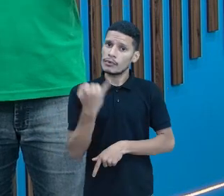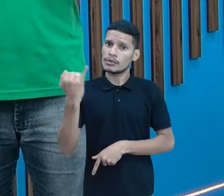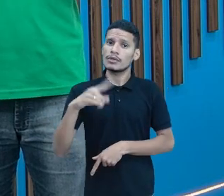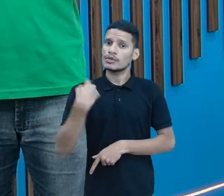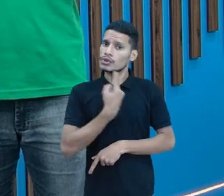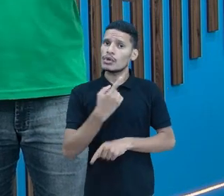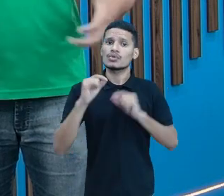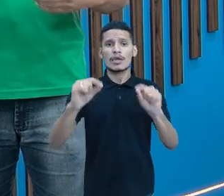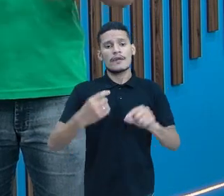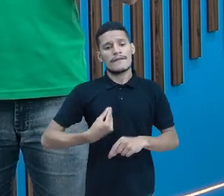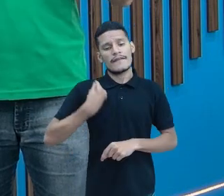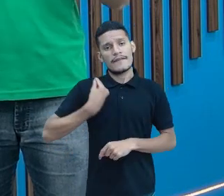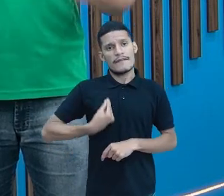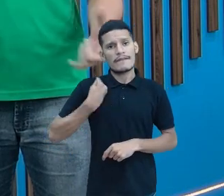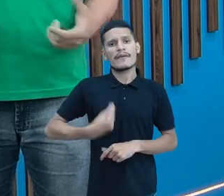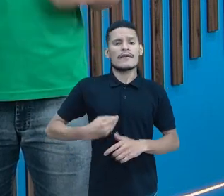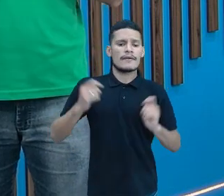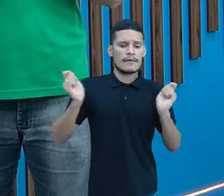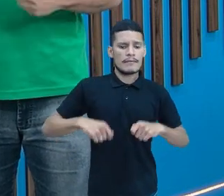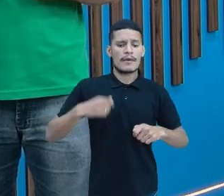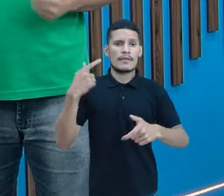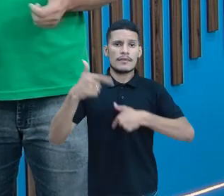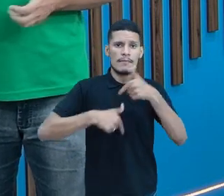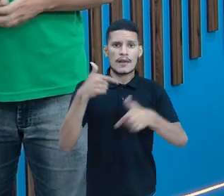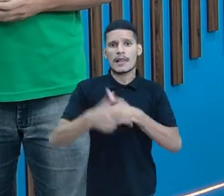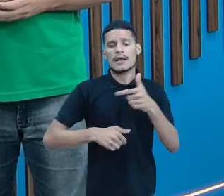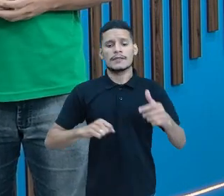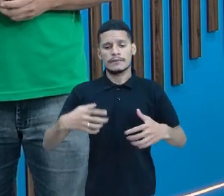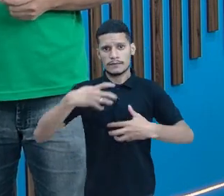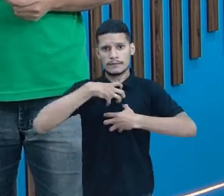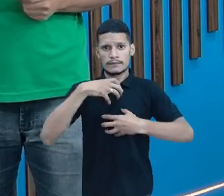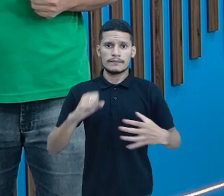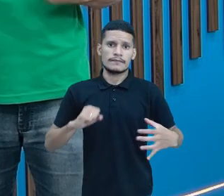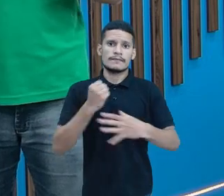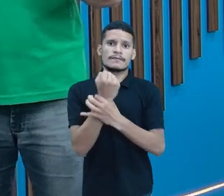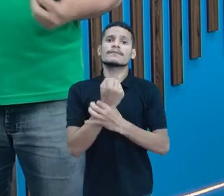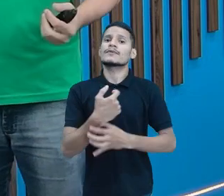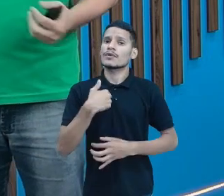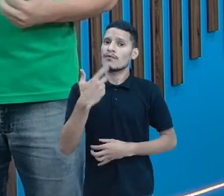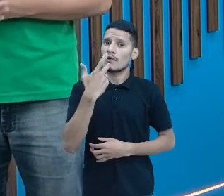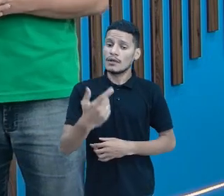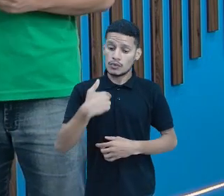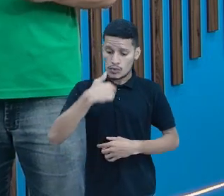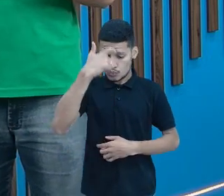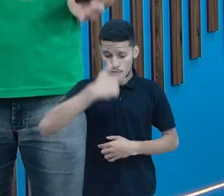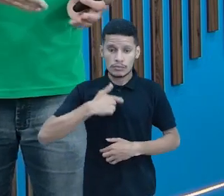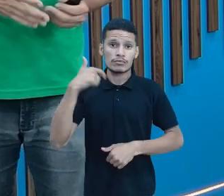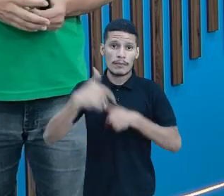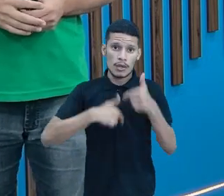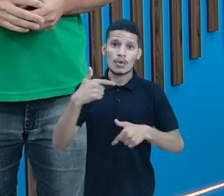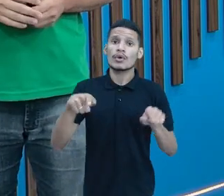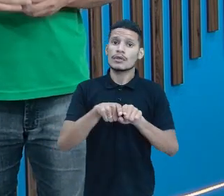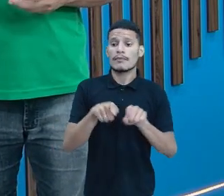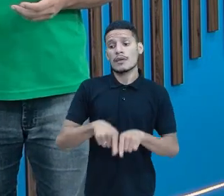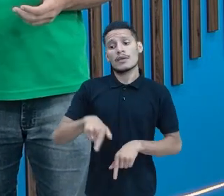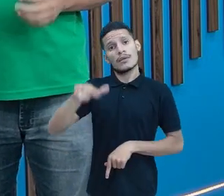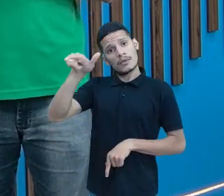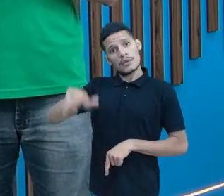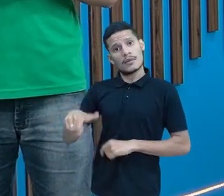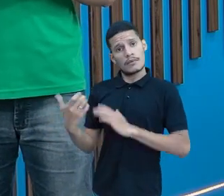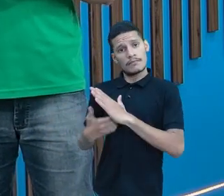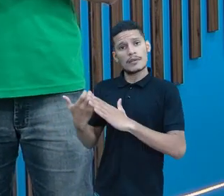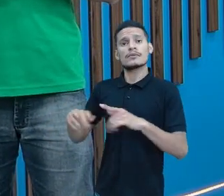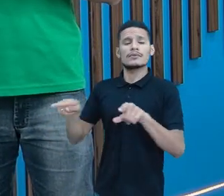gente viver, para a gente trabalhar hoje com segurança, né? Então, estou falando aqui na condição de trabalhador, e para o empregador, a